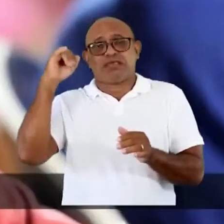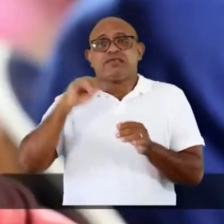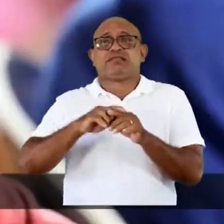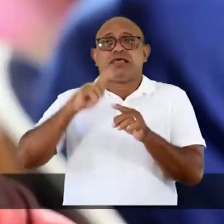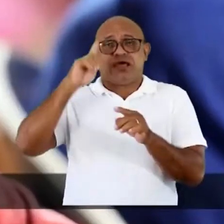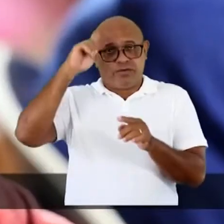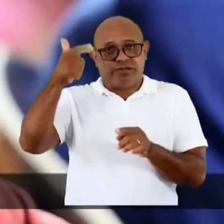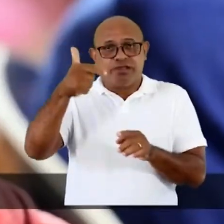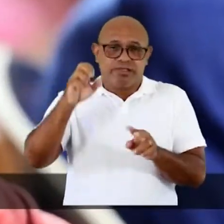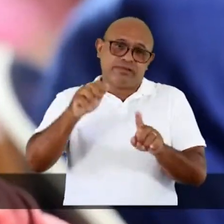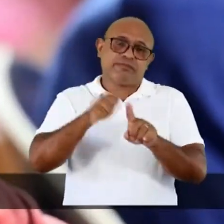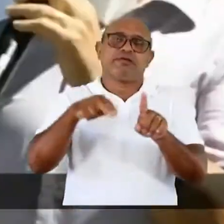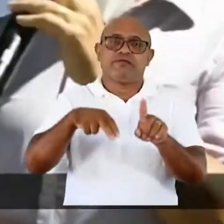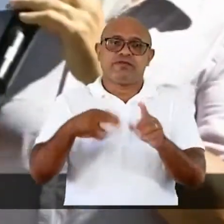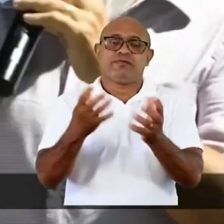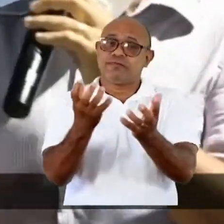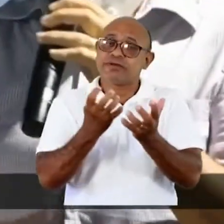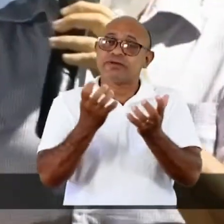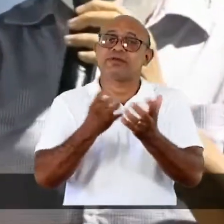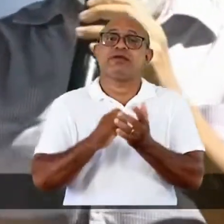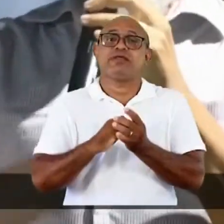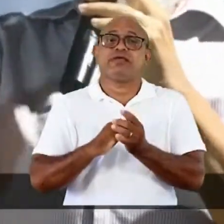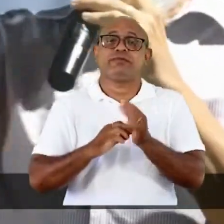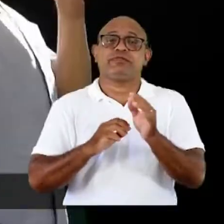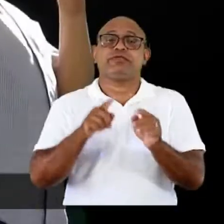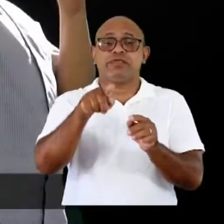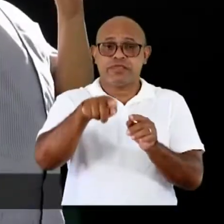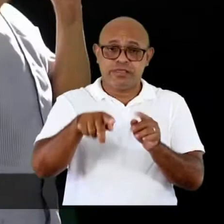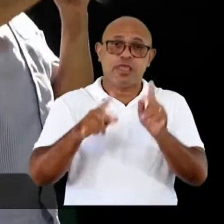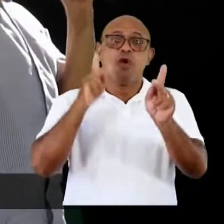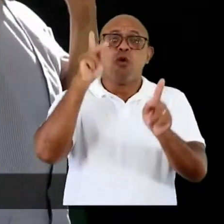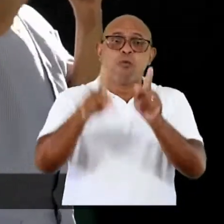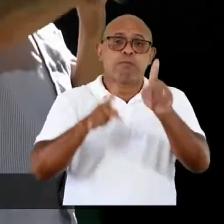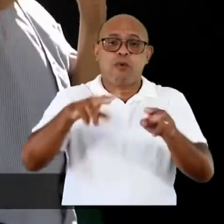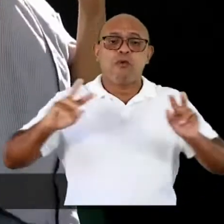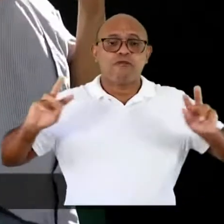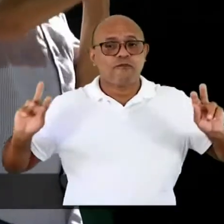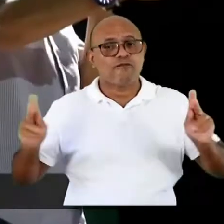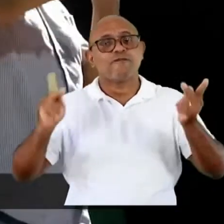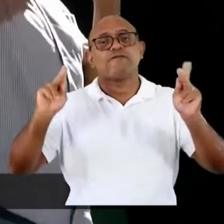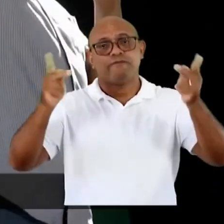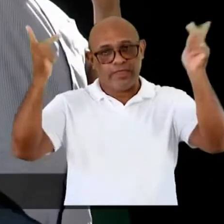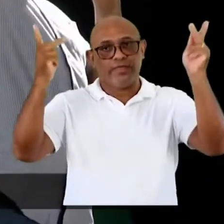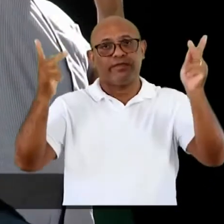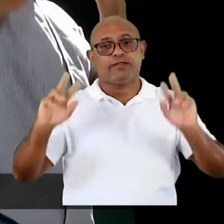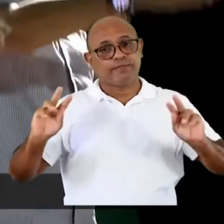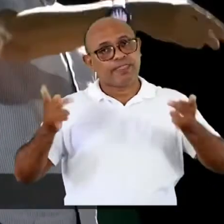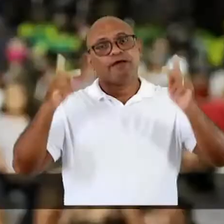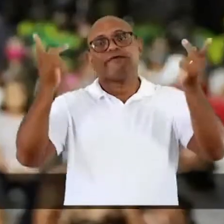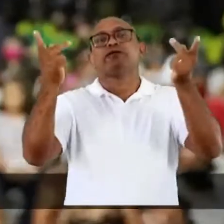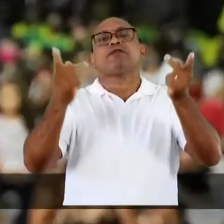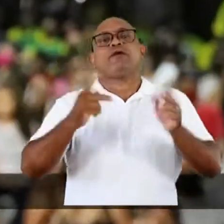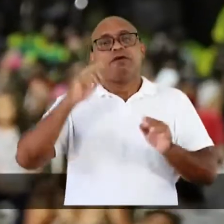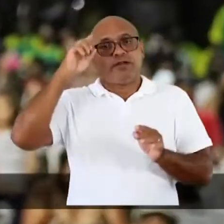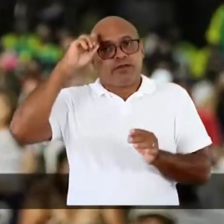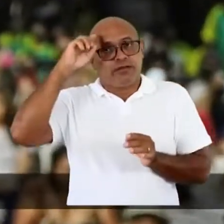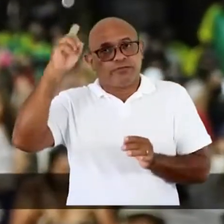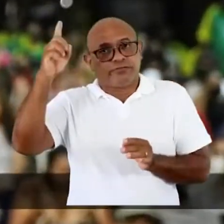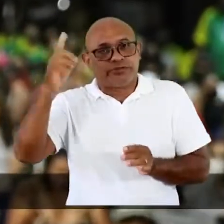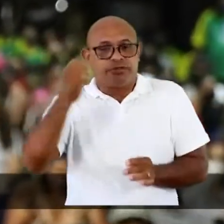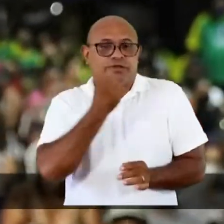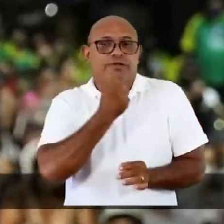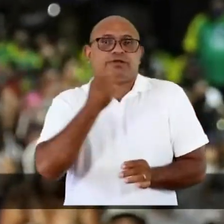preguiça no dia 15 de novembro. E nós queremos é que o povo seja vitorioso e a vitória é